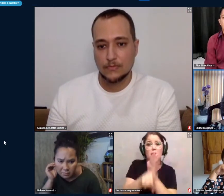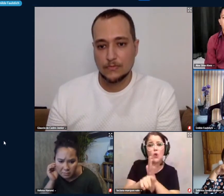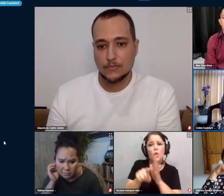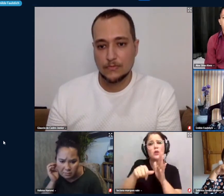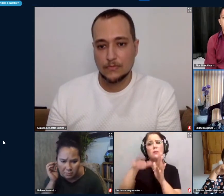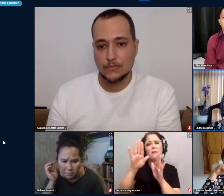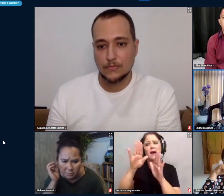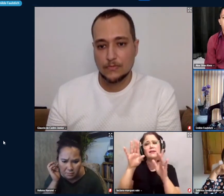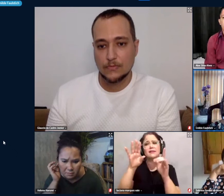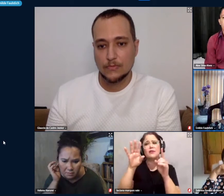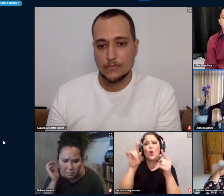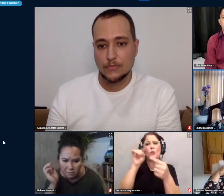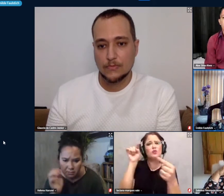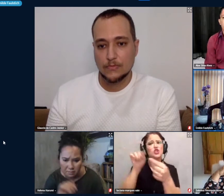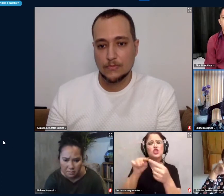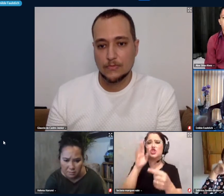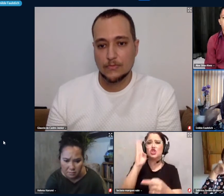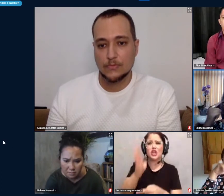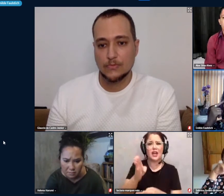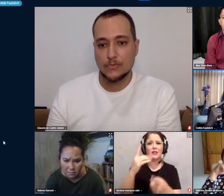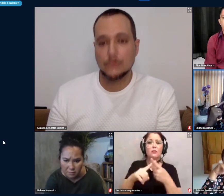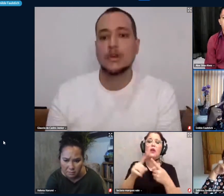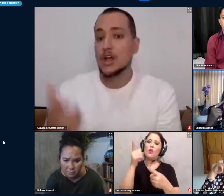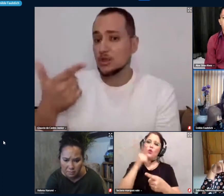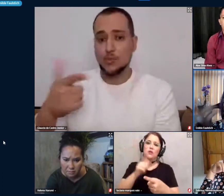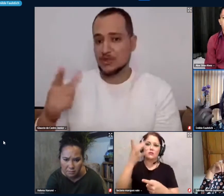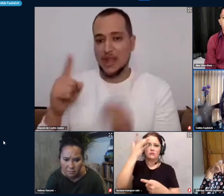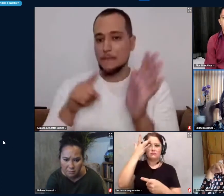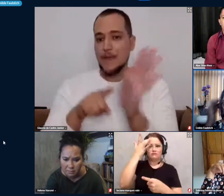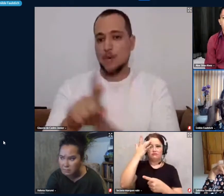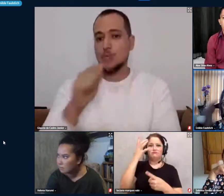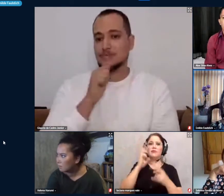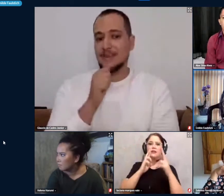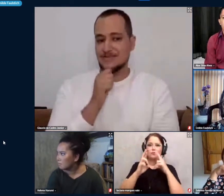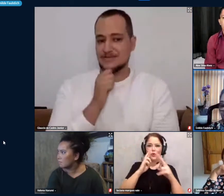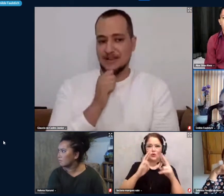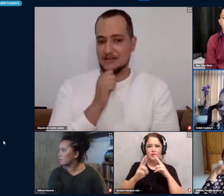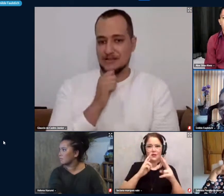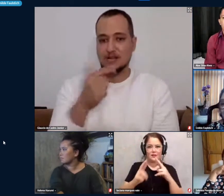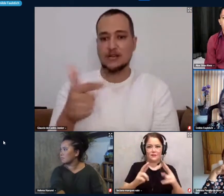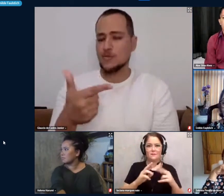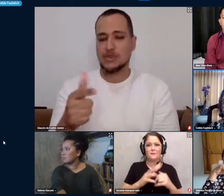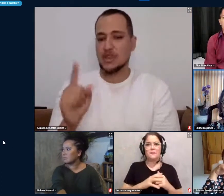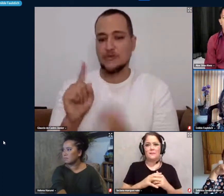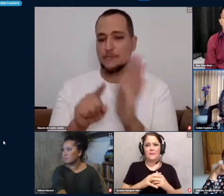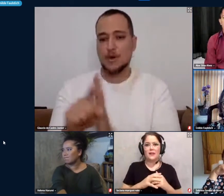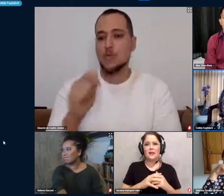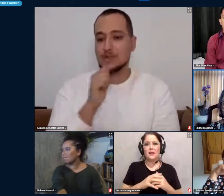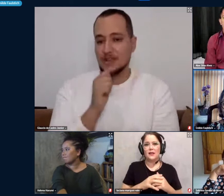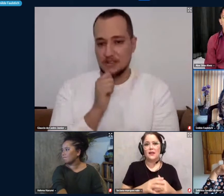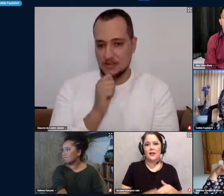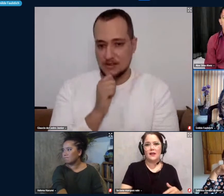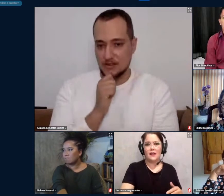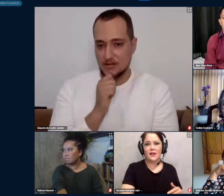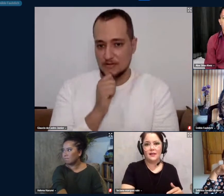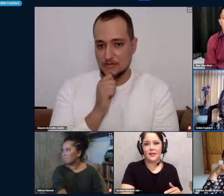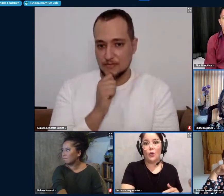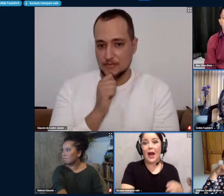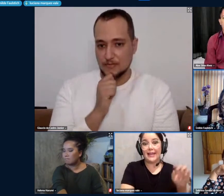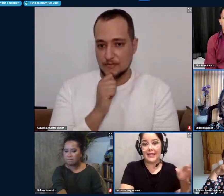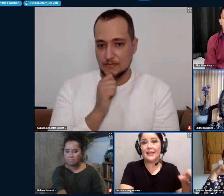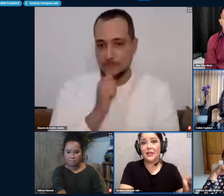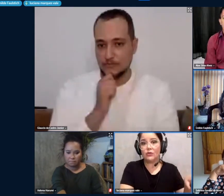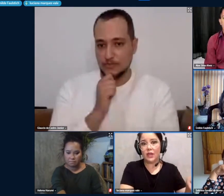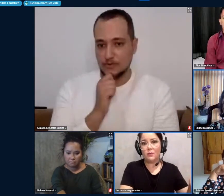mais diretas, porque aí ele tem na cabeça, como todo surdo tem, né? Aí não tem pergunta, não?